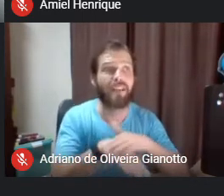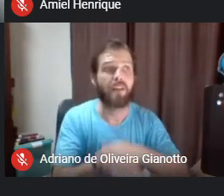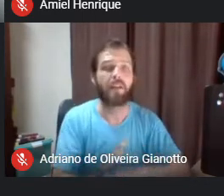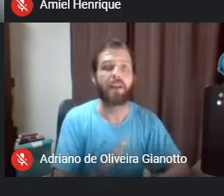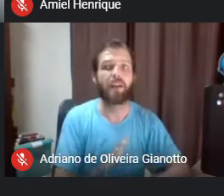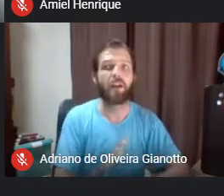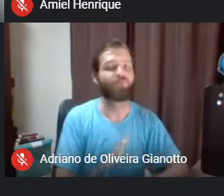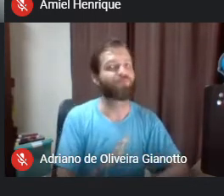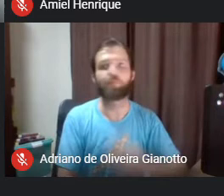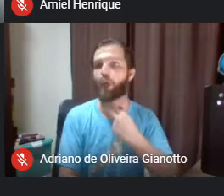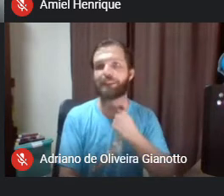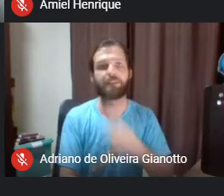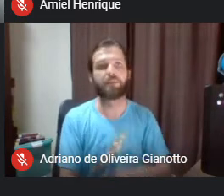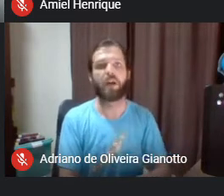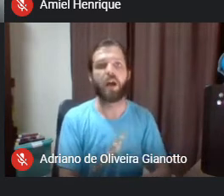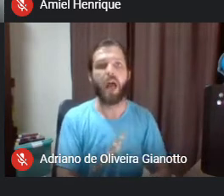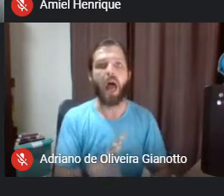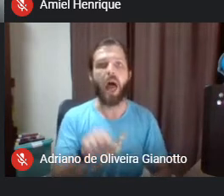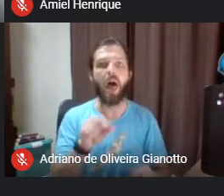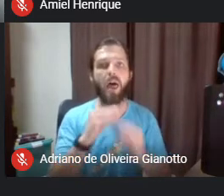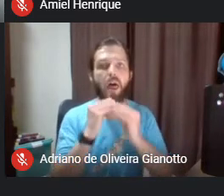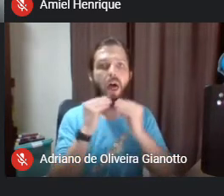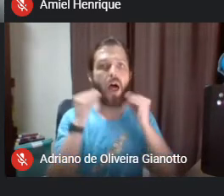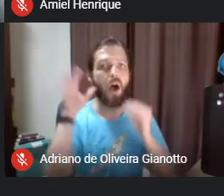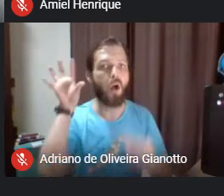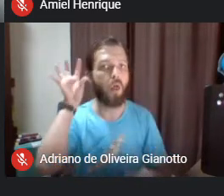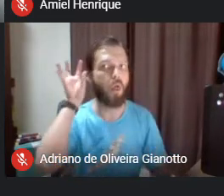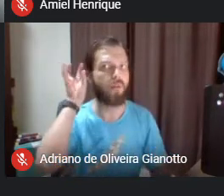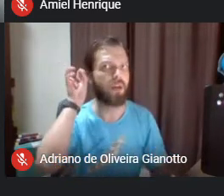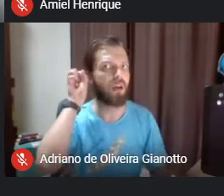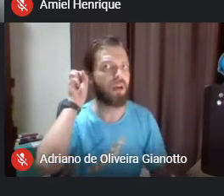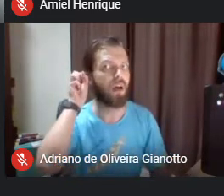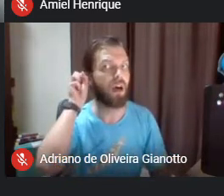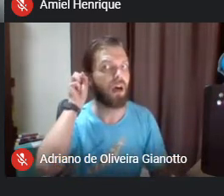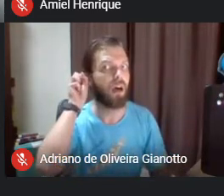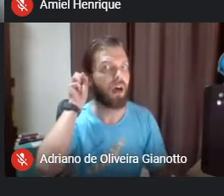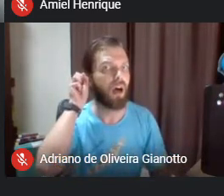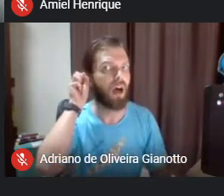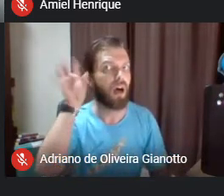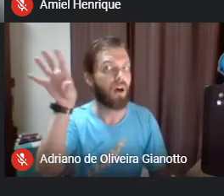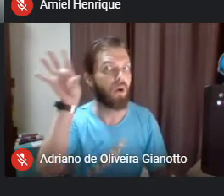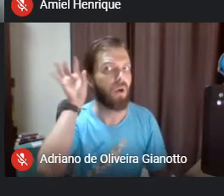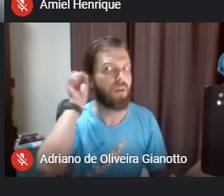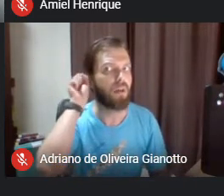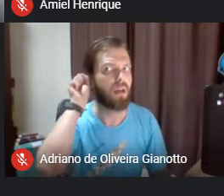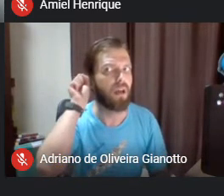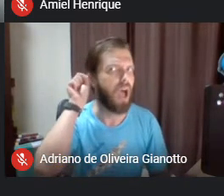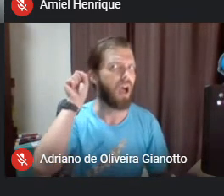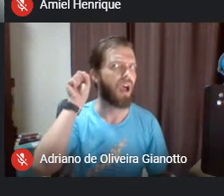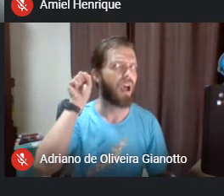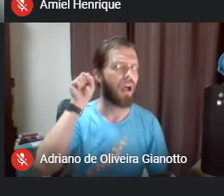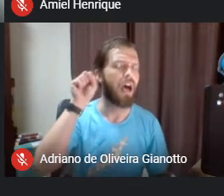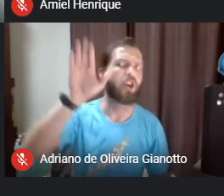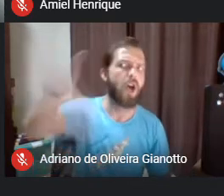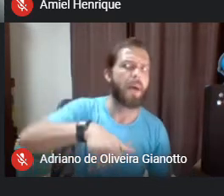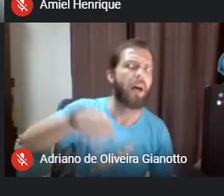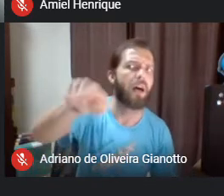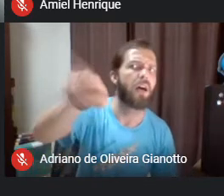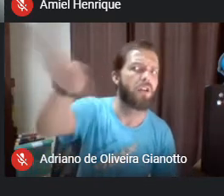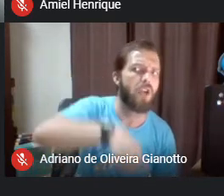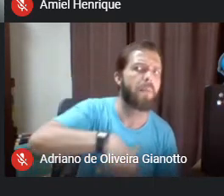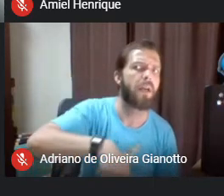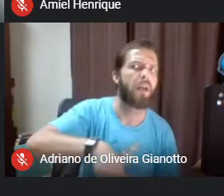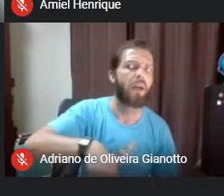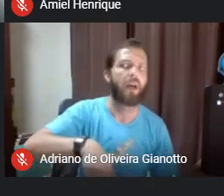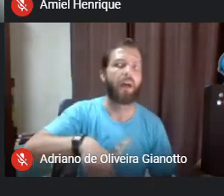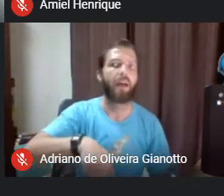E aí, né, os seguranças perguntaram o que ele queria. Falou, precisava conversar com Lincoln. Só não, impossível. Só que Lincoln ouviu